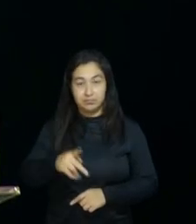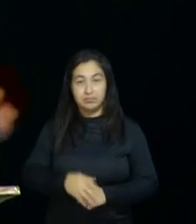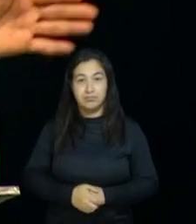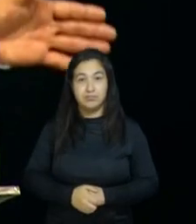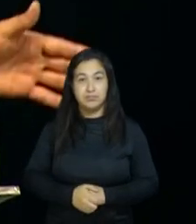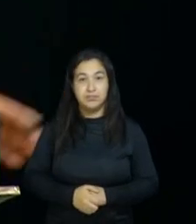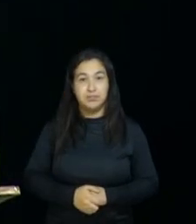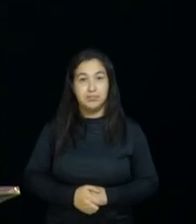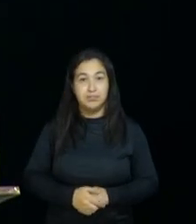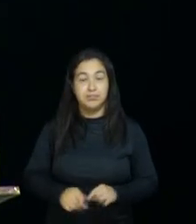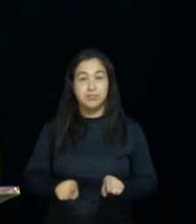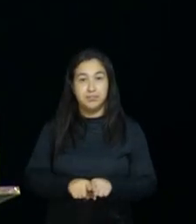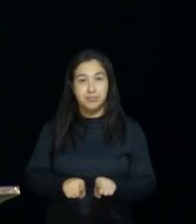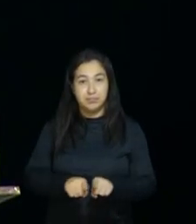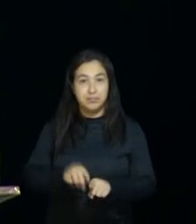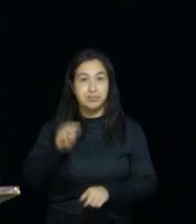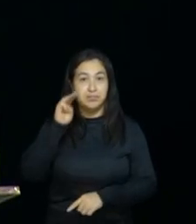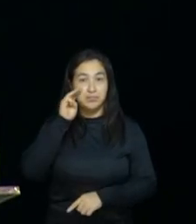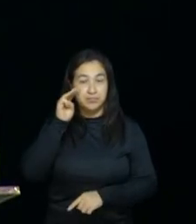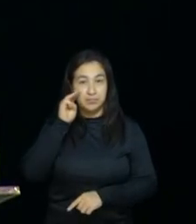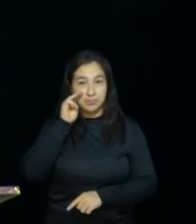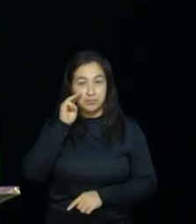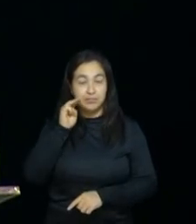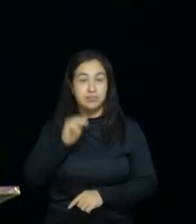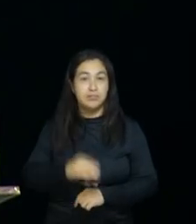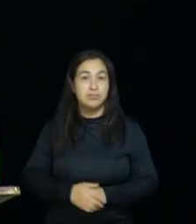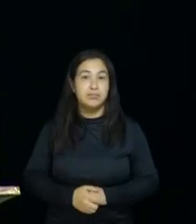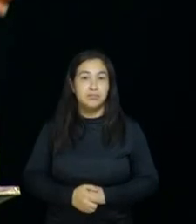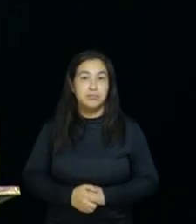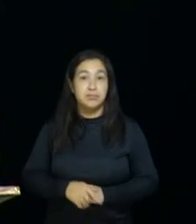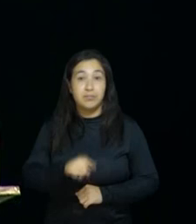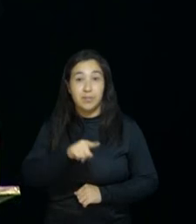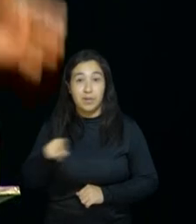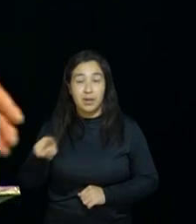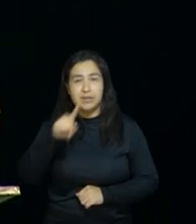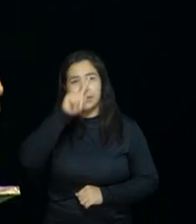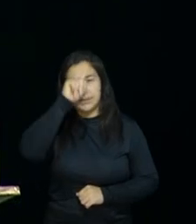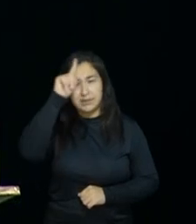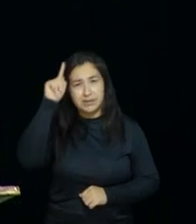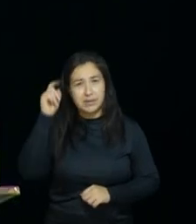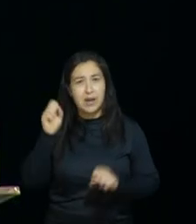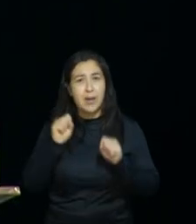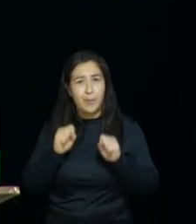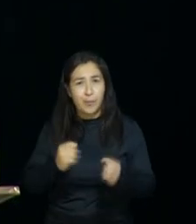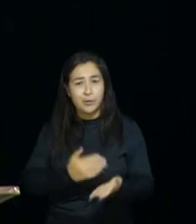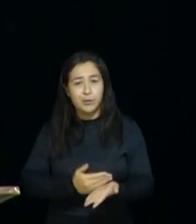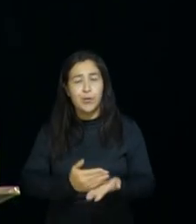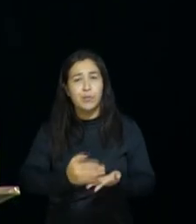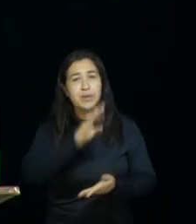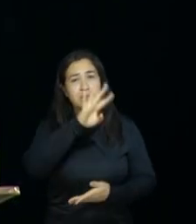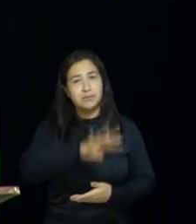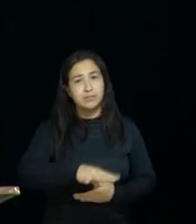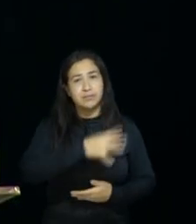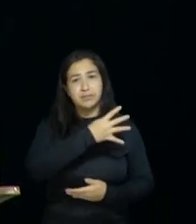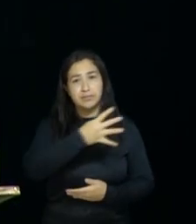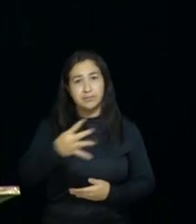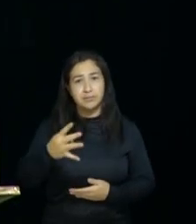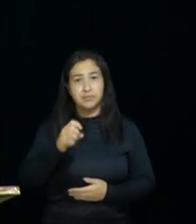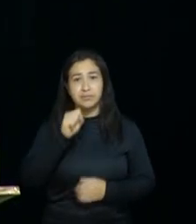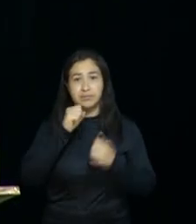diretora, o deputado Marcos da Rosa, pela iniciativa. E espero que isso entre no calendário da Assembleia,